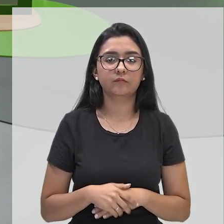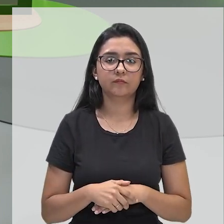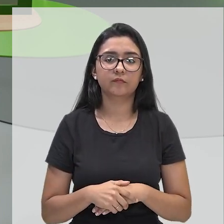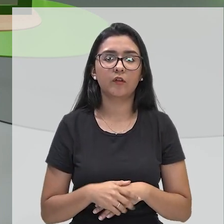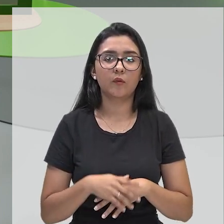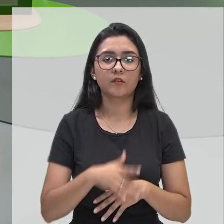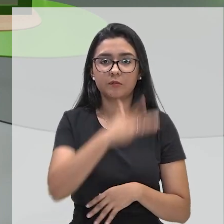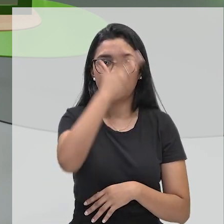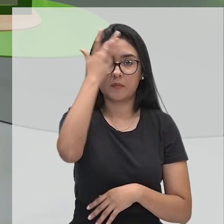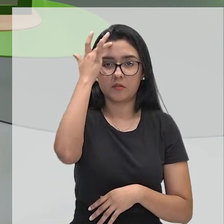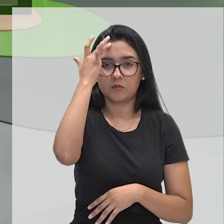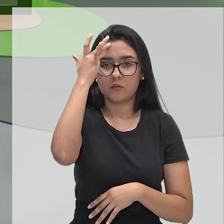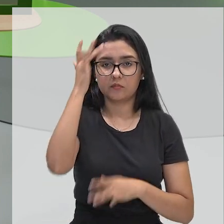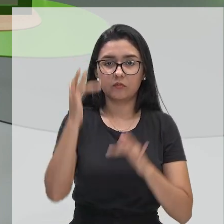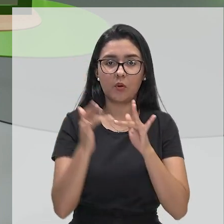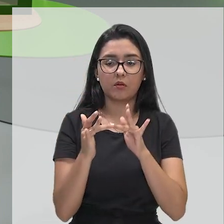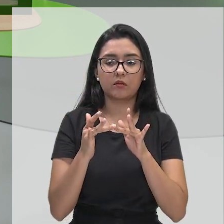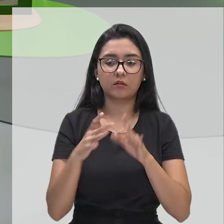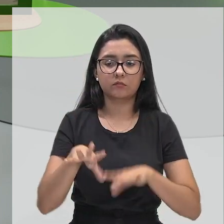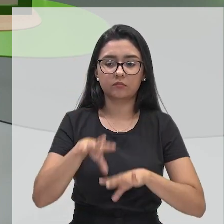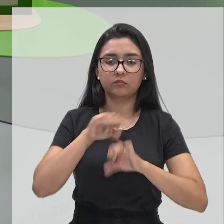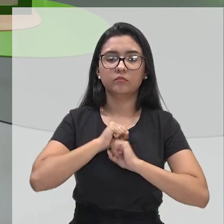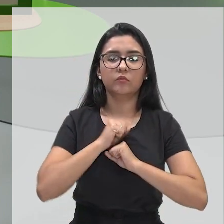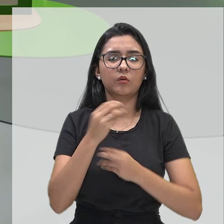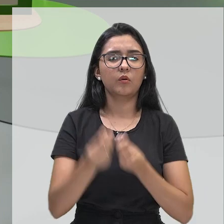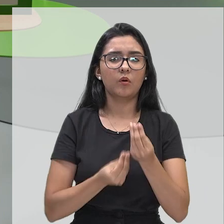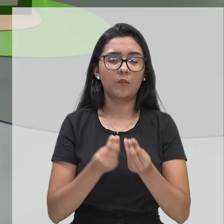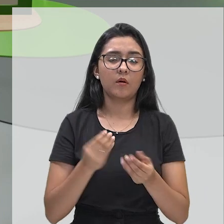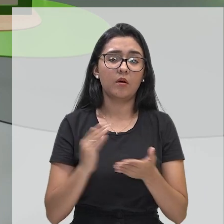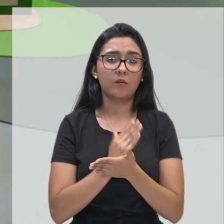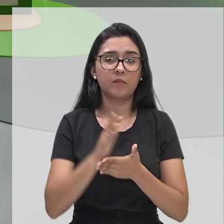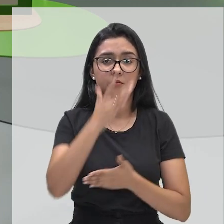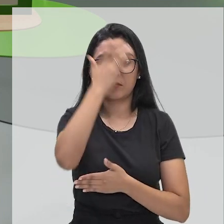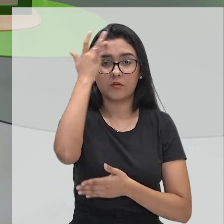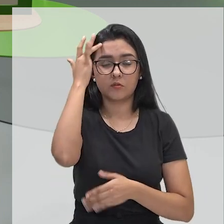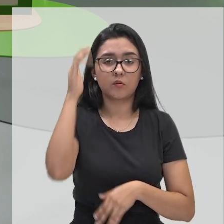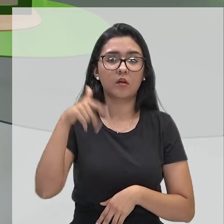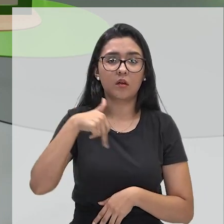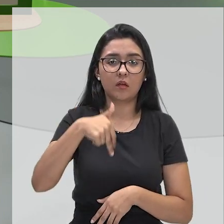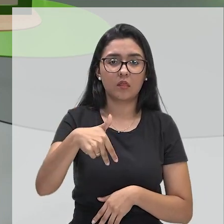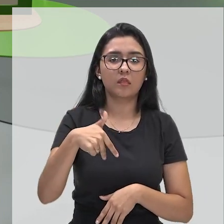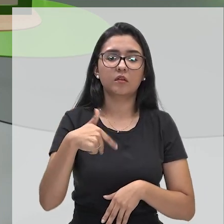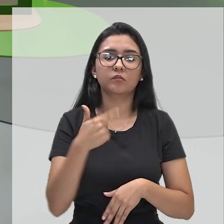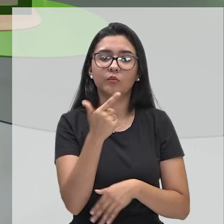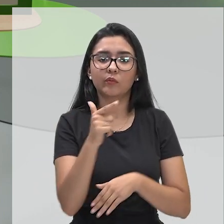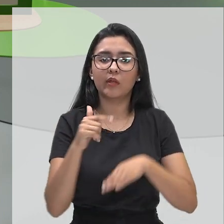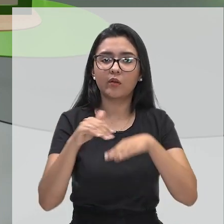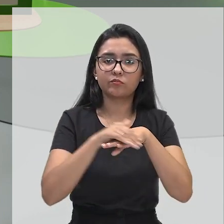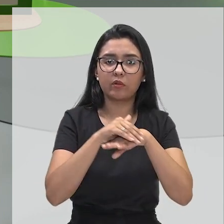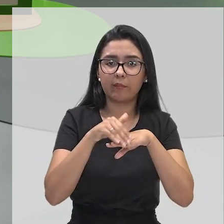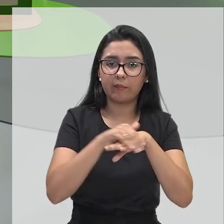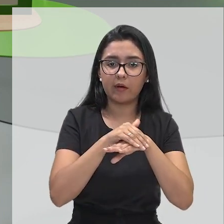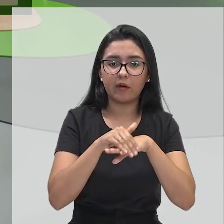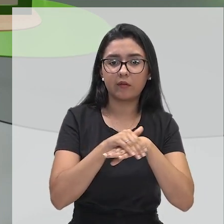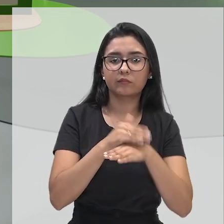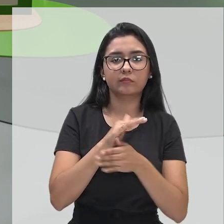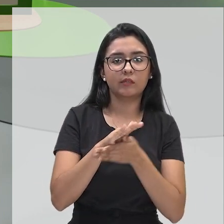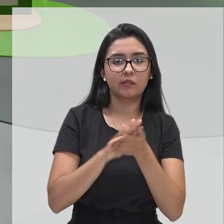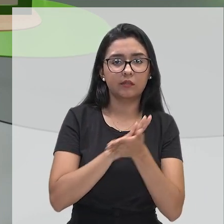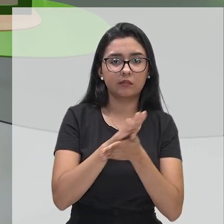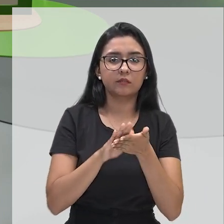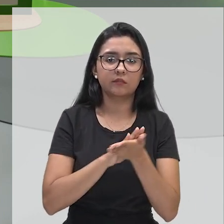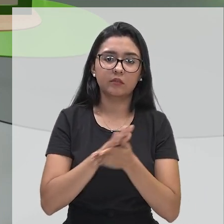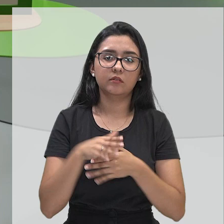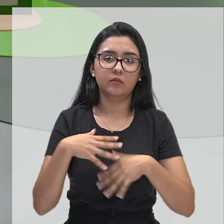entram nas pessoas. E como que ele vai entrar nas pessoas? Muita gente anda, né, nesses ambientes aquáticos, sem um calçado,